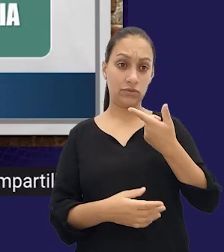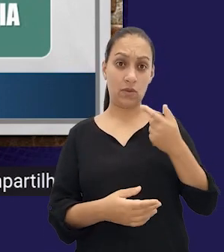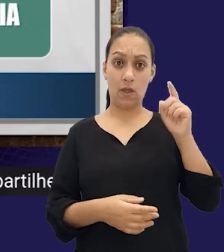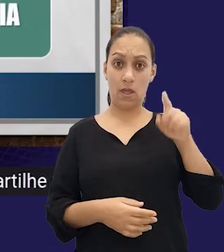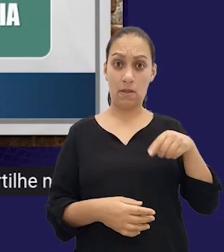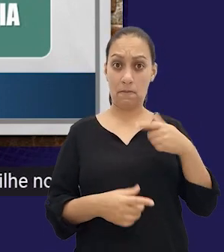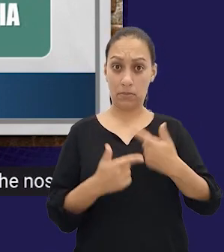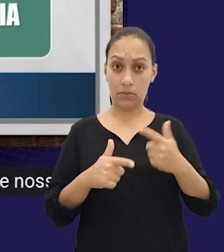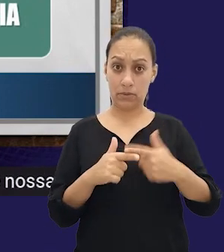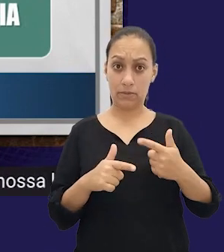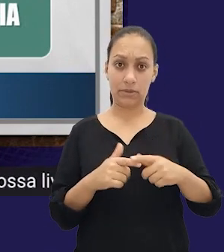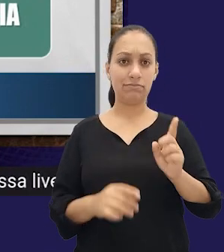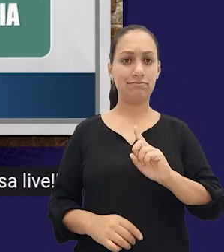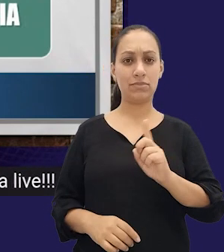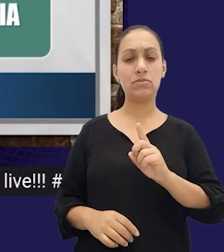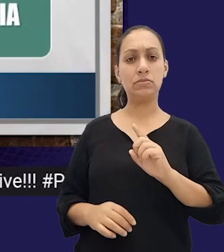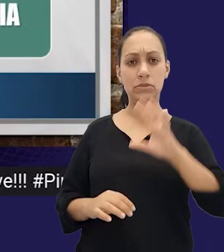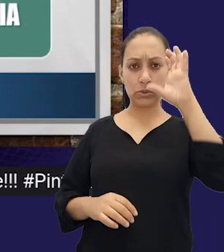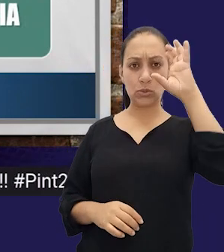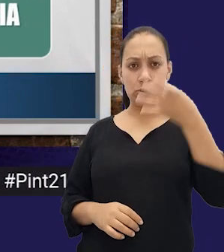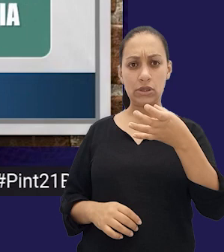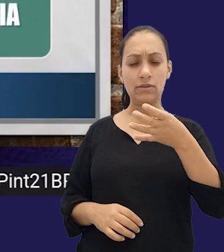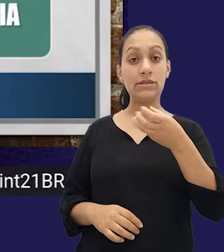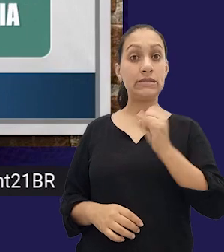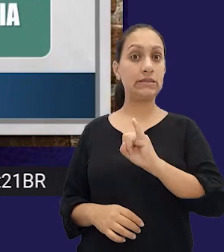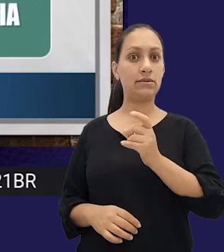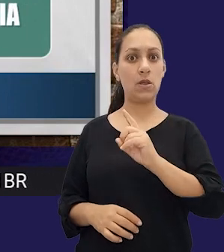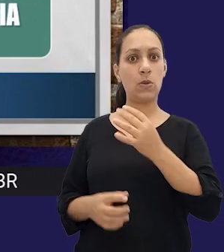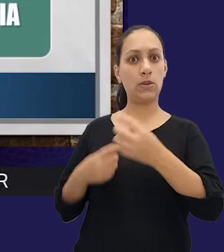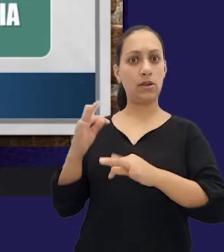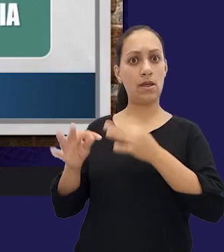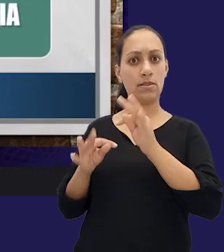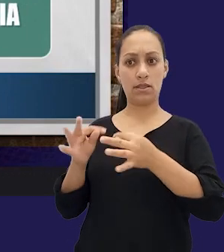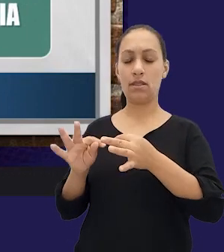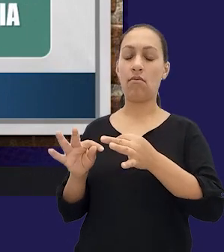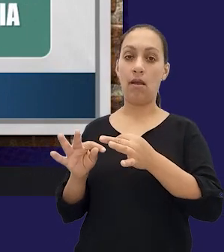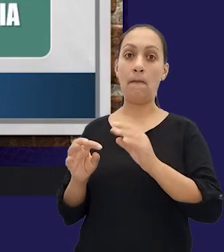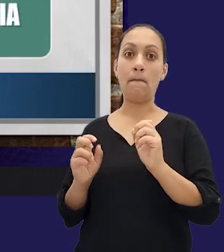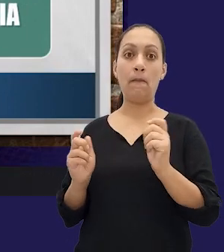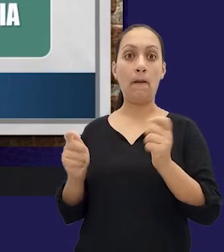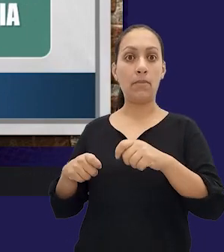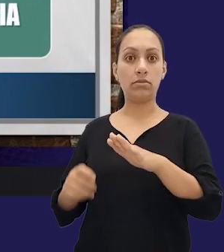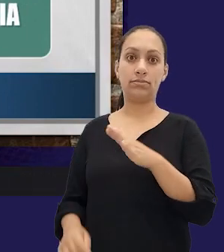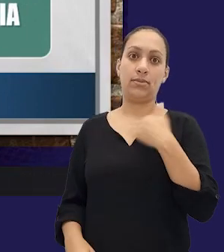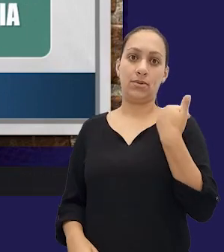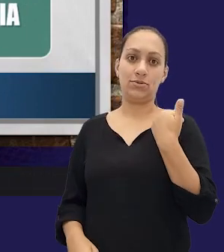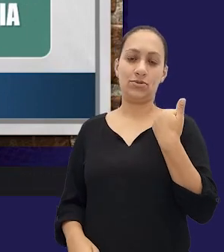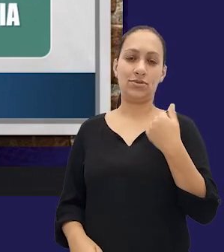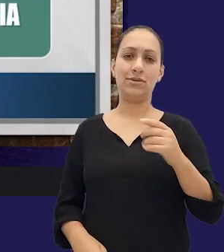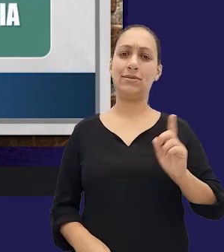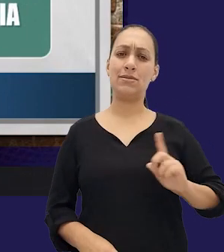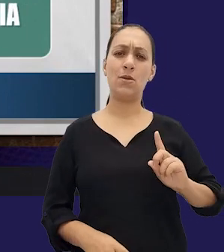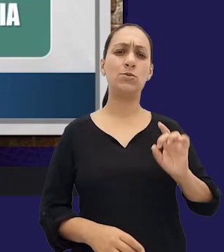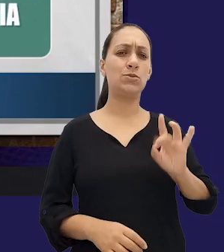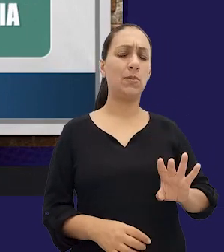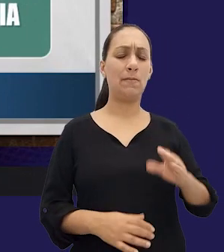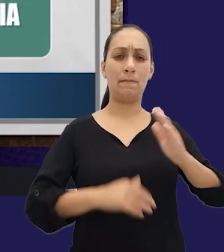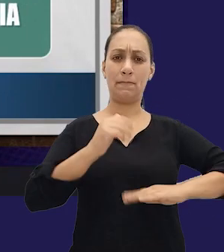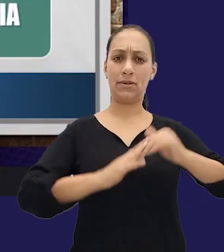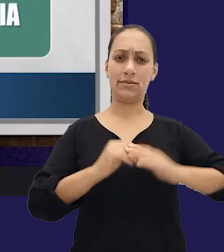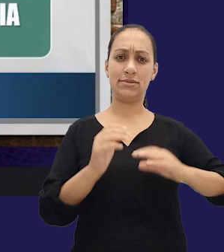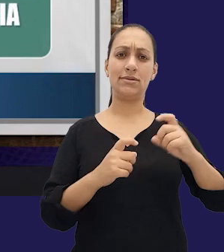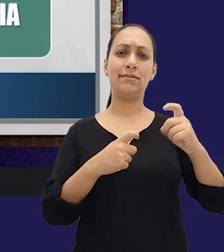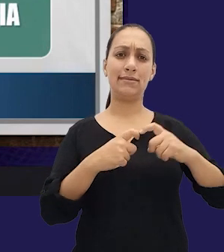gente, é uma solução, né, porque se não tratadas, elas podem até levar à morte. E não é só a prática clínica, né, o uso